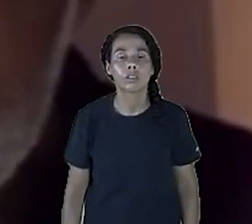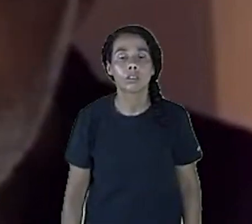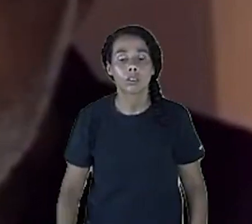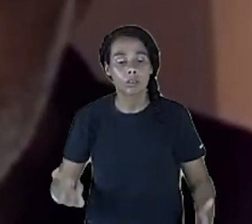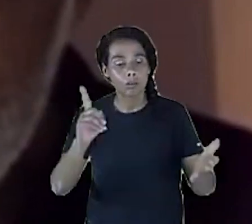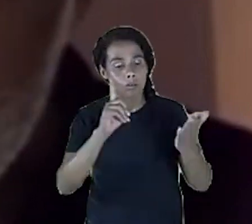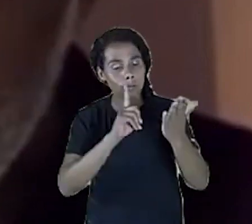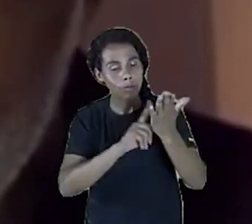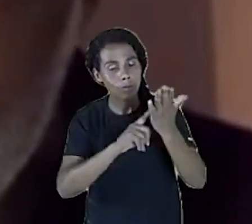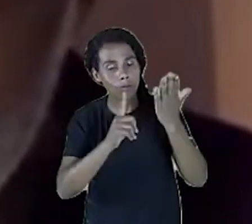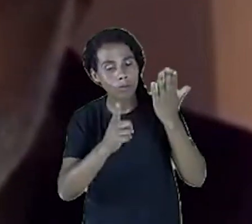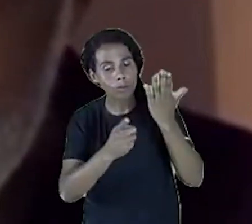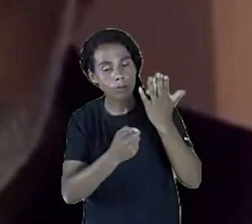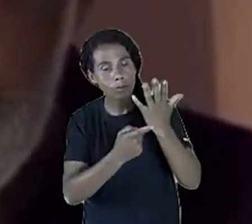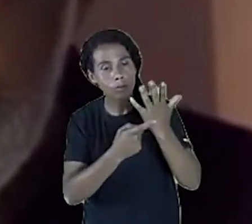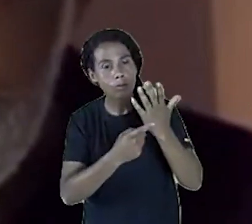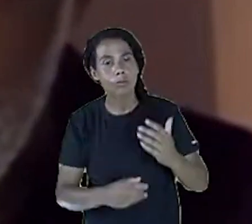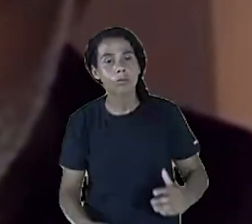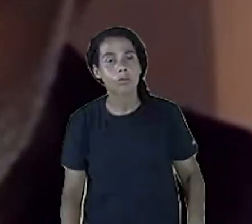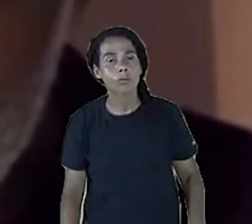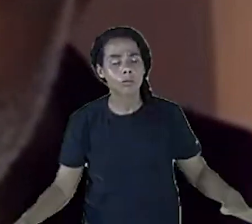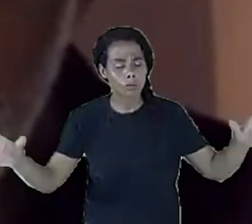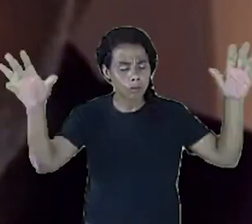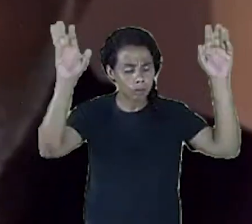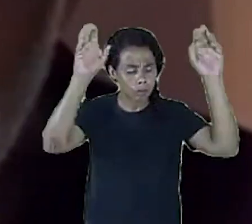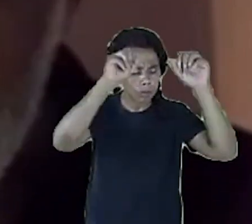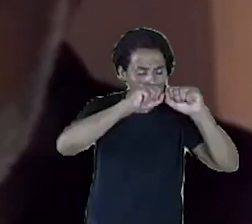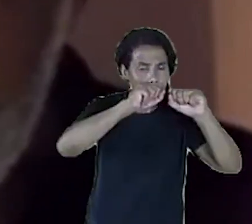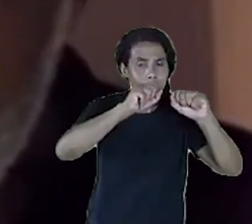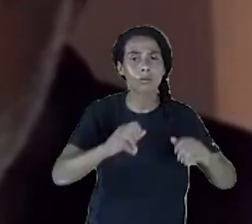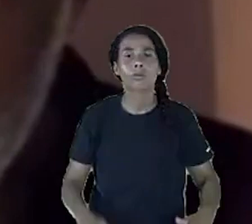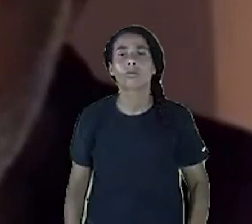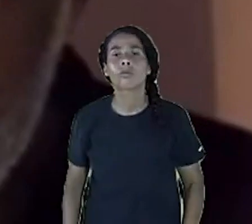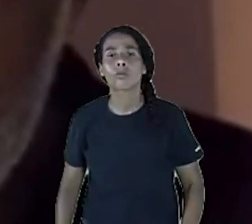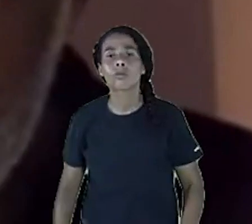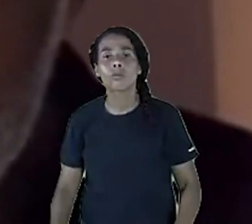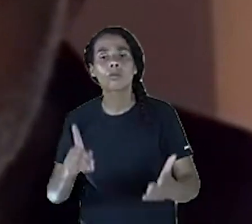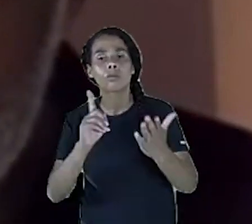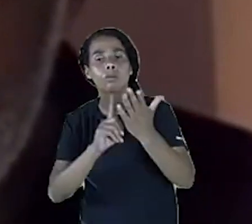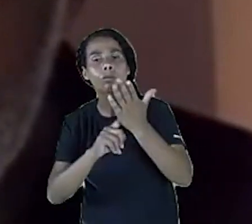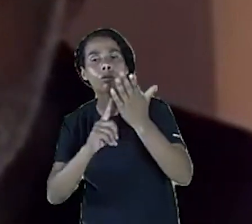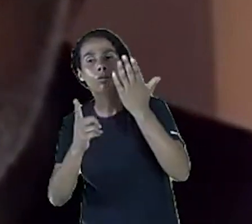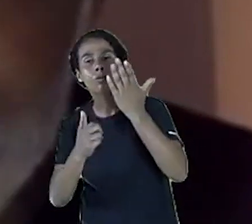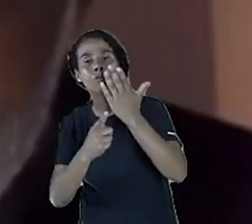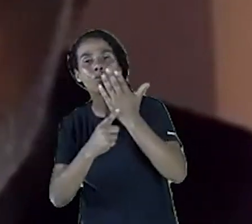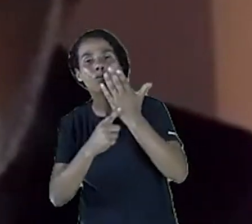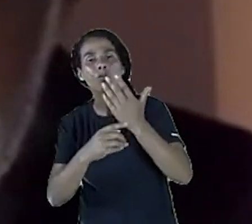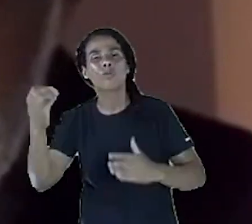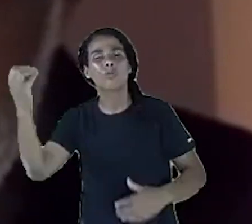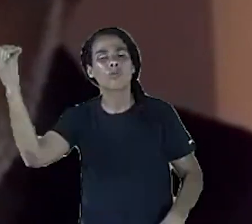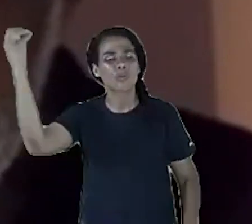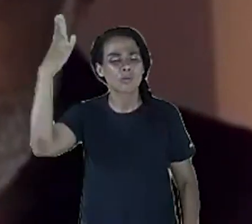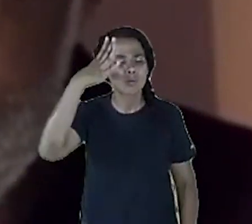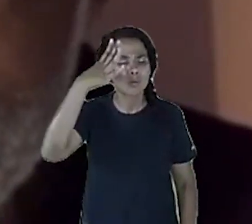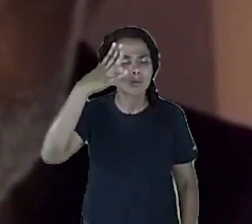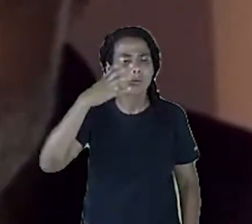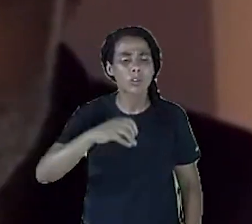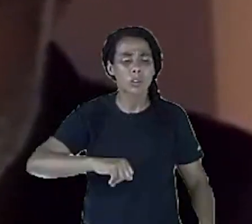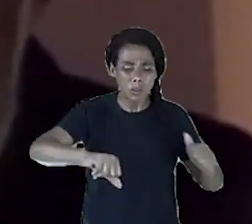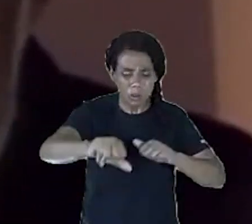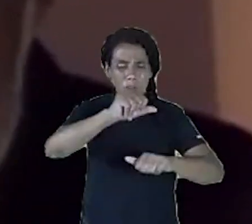e a escuridão explodindo em luz de novo, colapsando de novo em escuridão, escuridão explodindo em